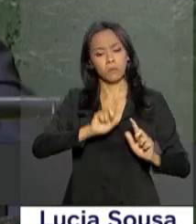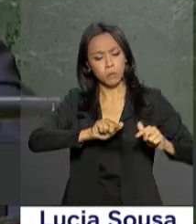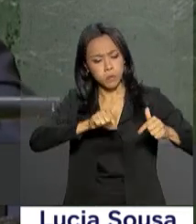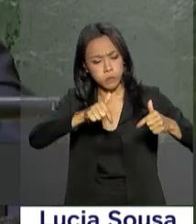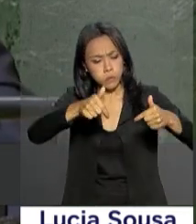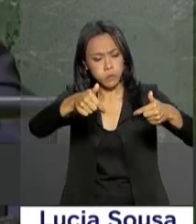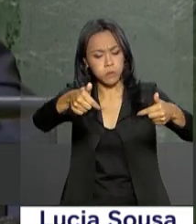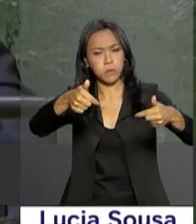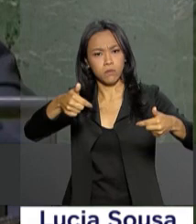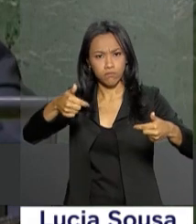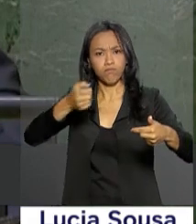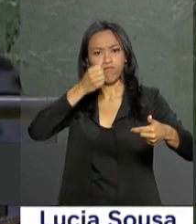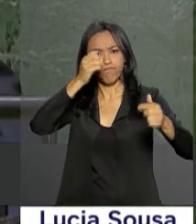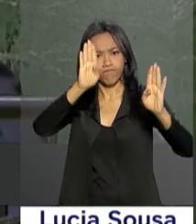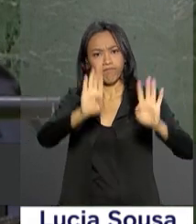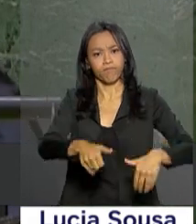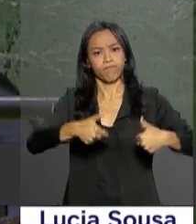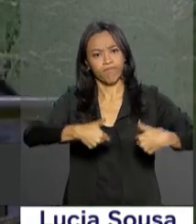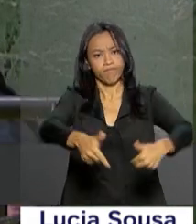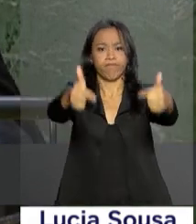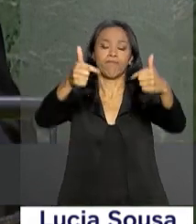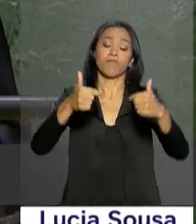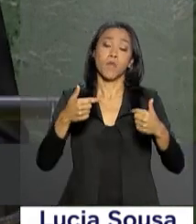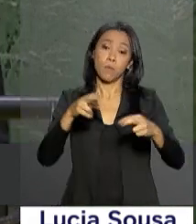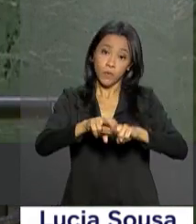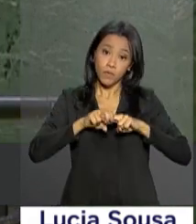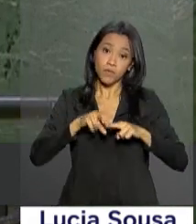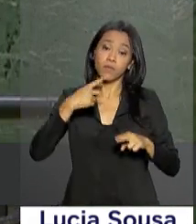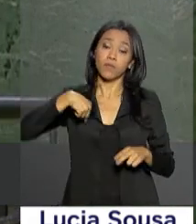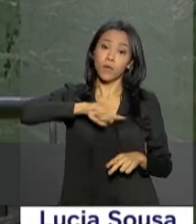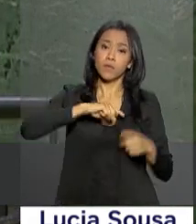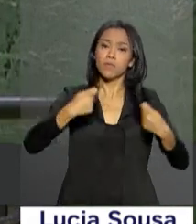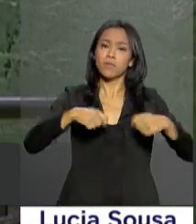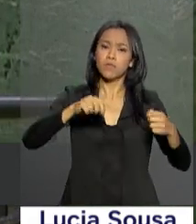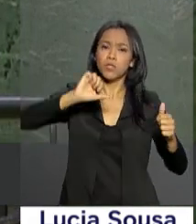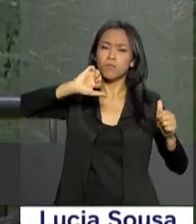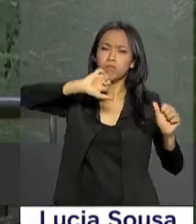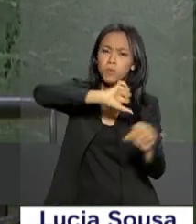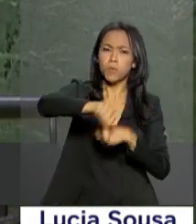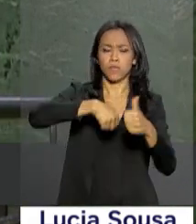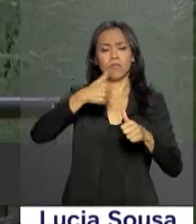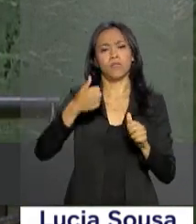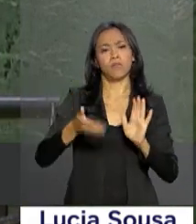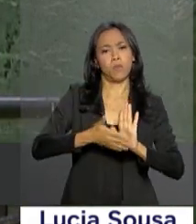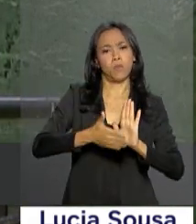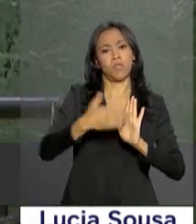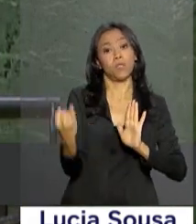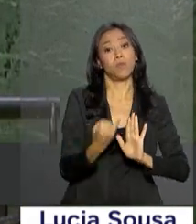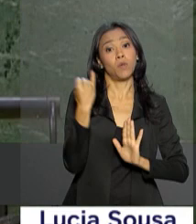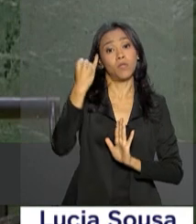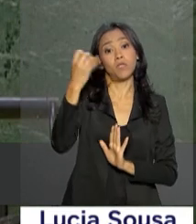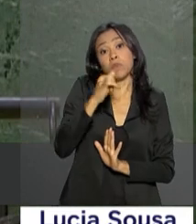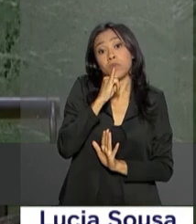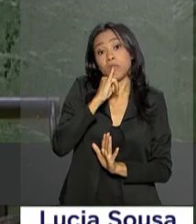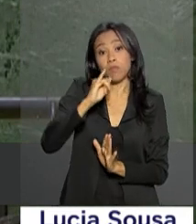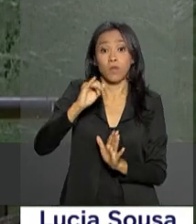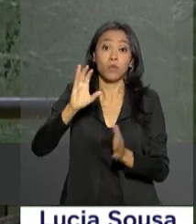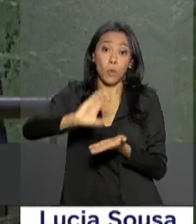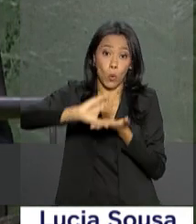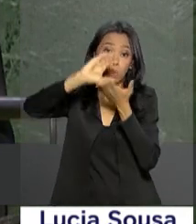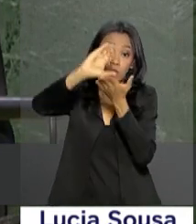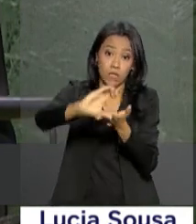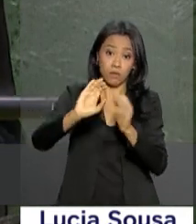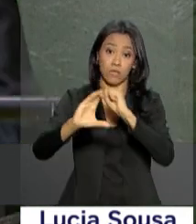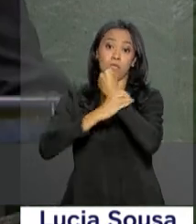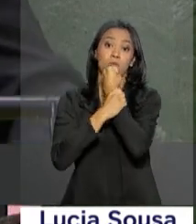eficaz aí porque precisamos de reformas importantes entre elas a do conselho de segurança e